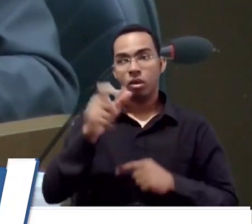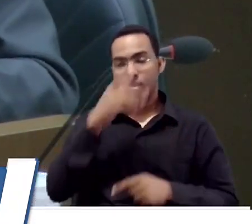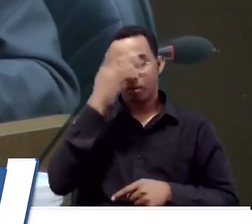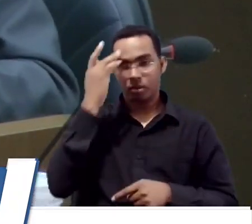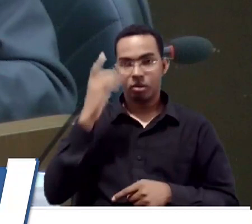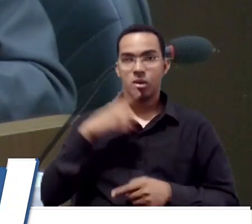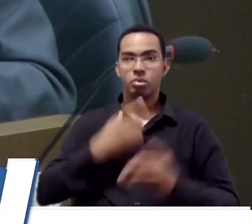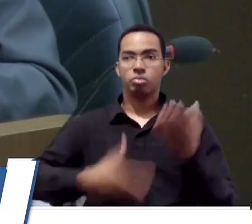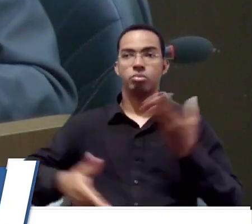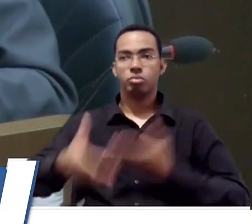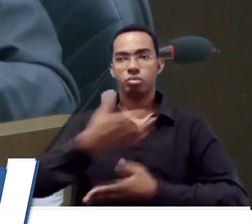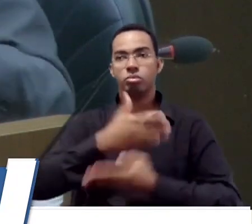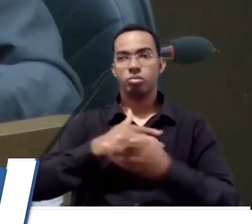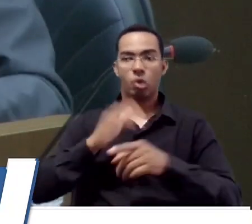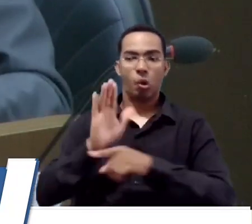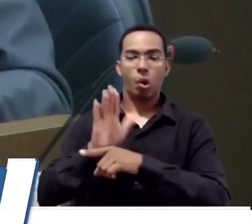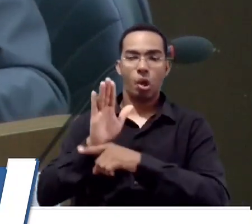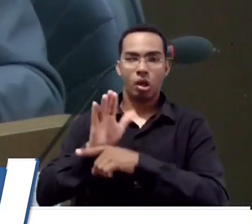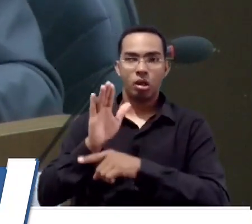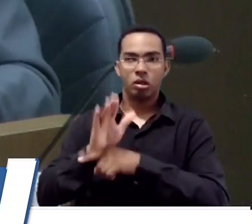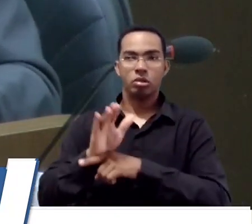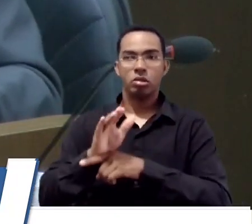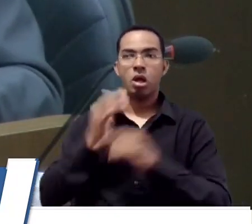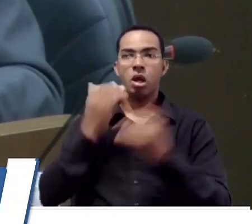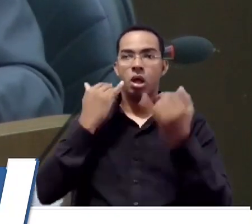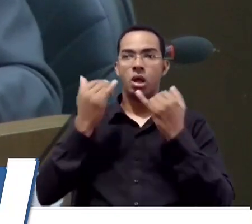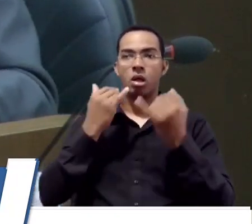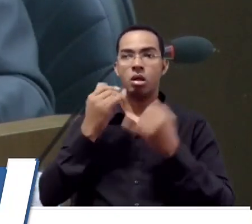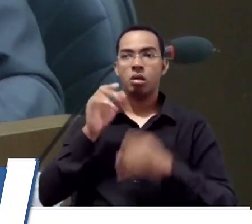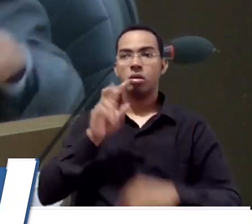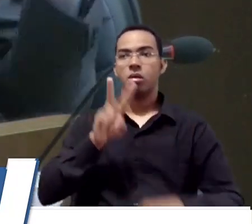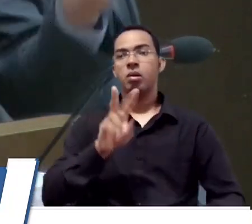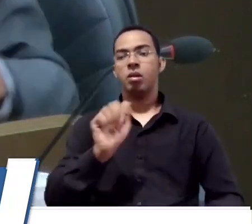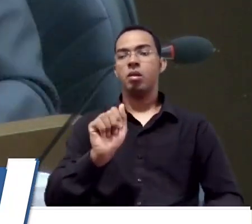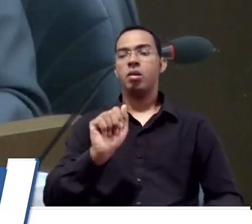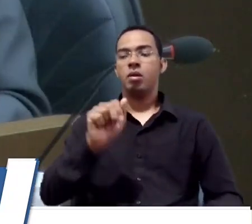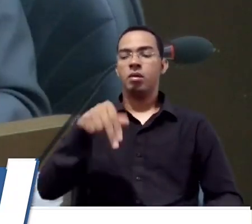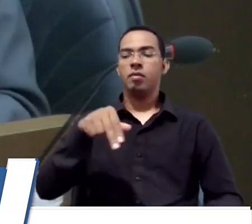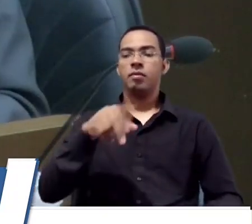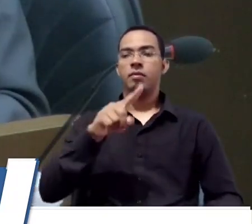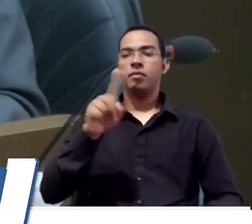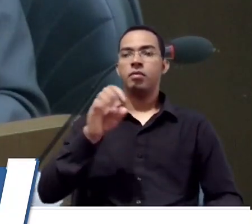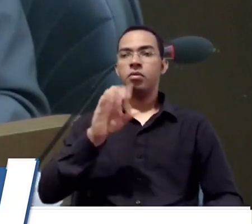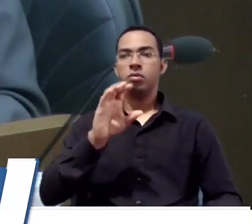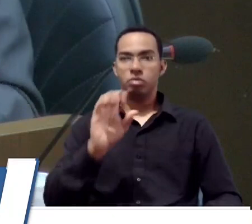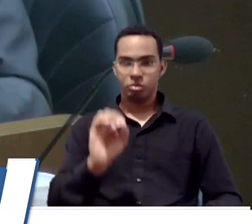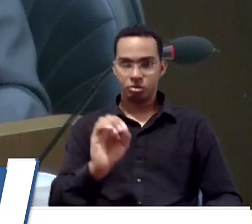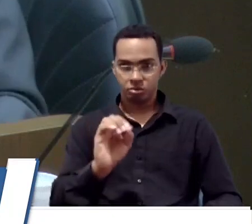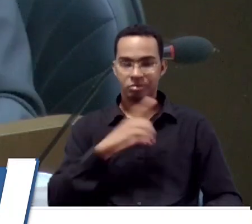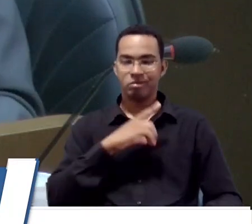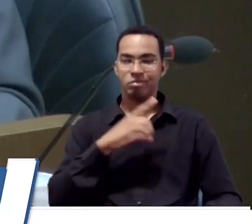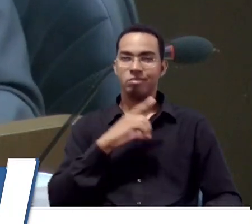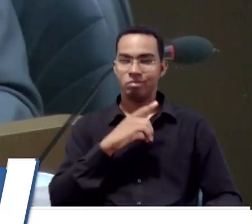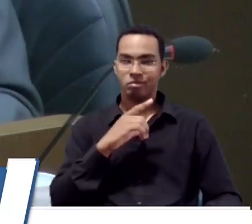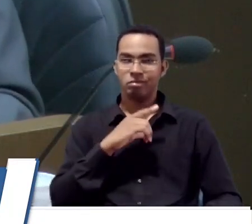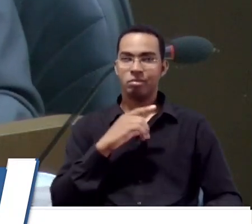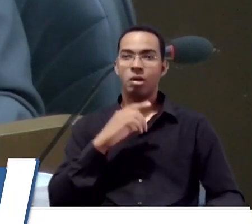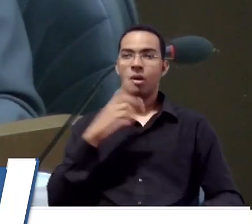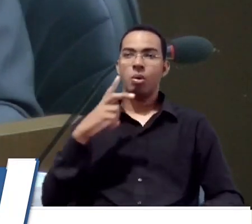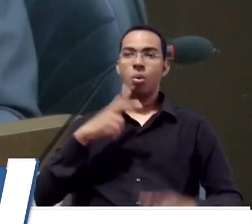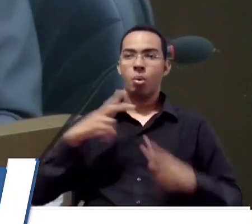colaborado muito nas informações é o Vanzo. Nós estamos tendo ali, em particular,